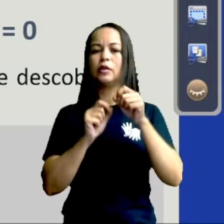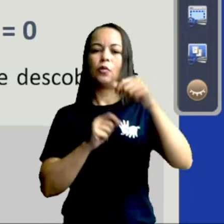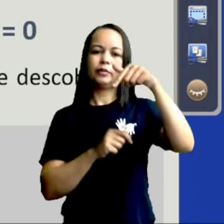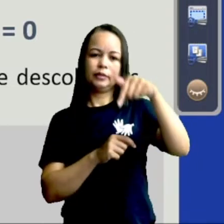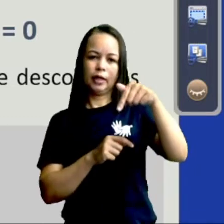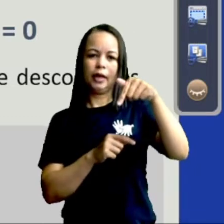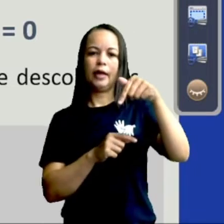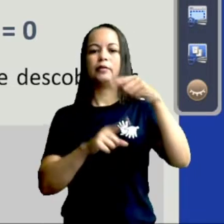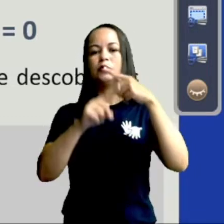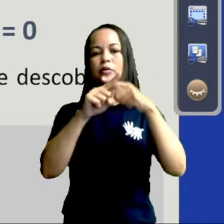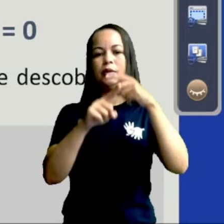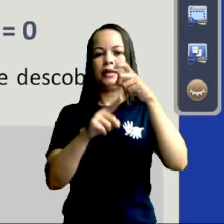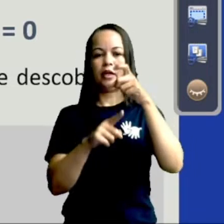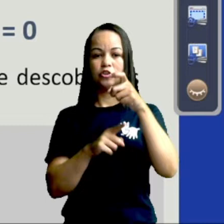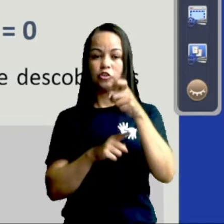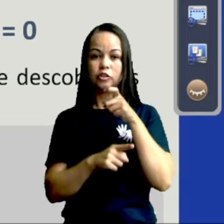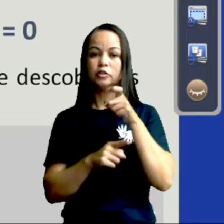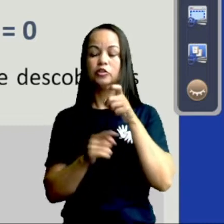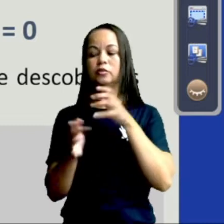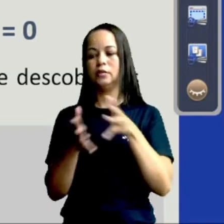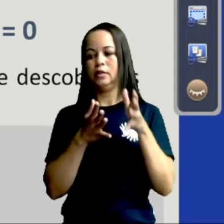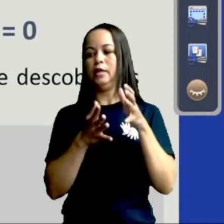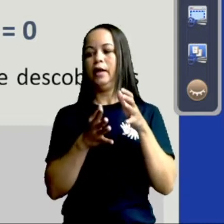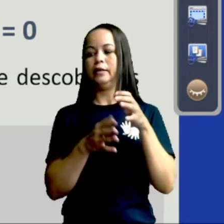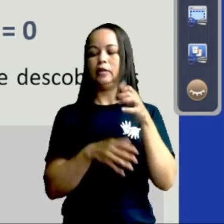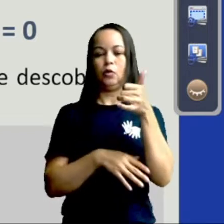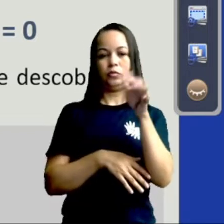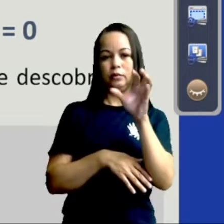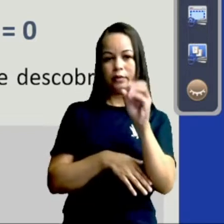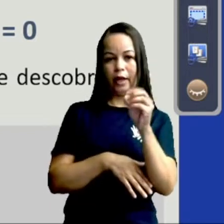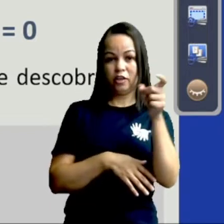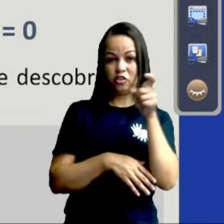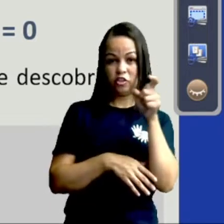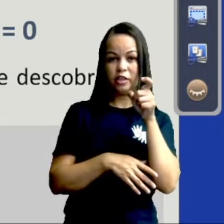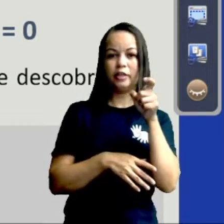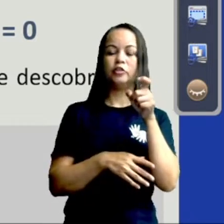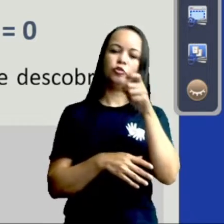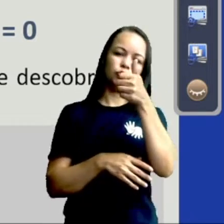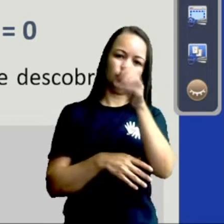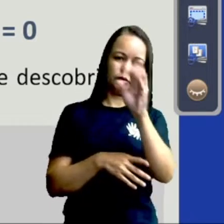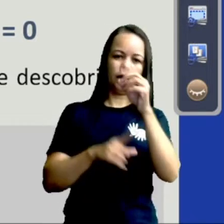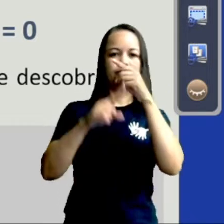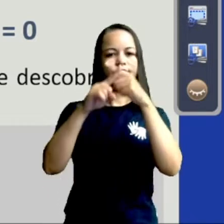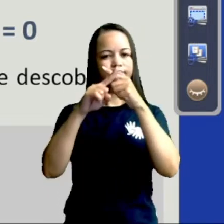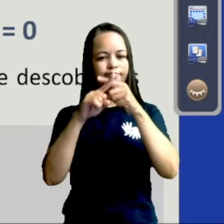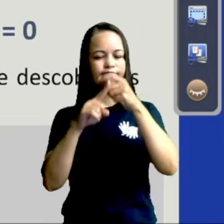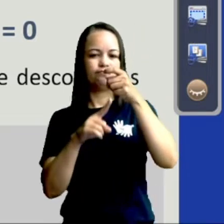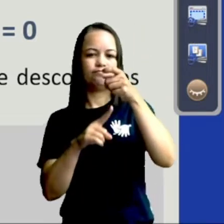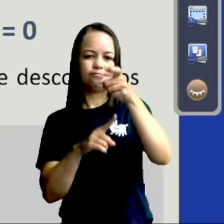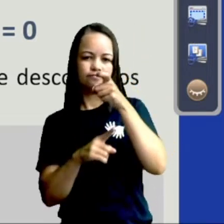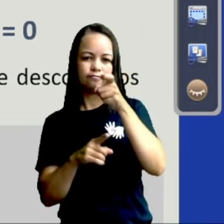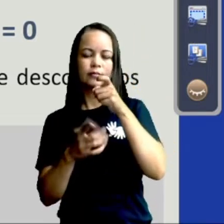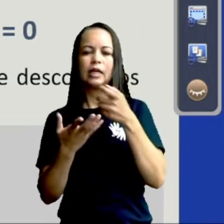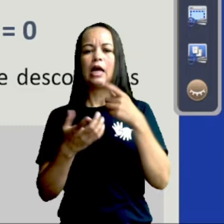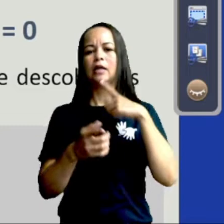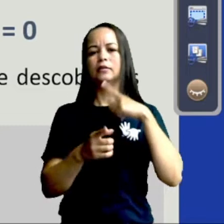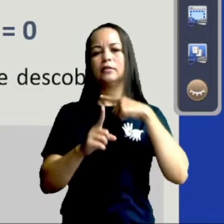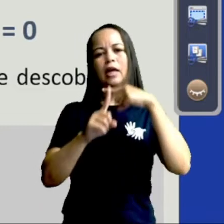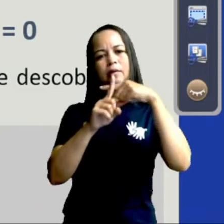x, 10x, o 10 está multiplicando x, né? Temos aqui subtração, soma,